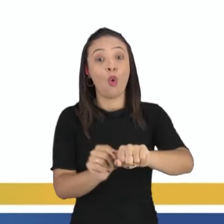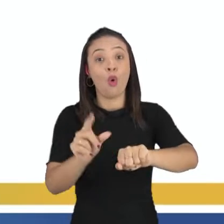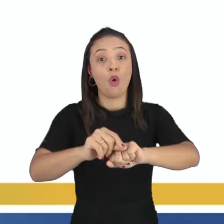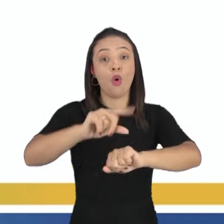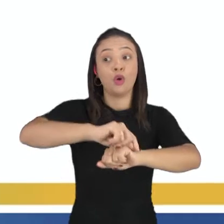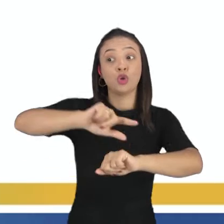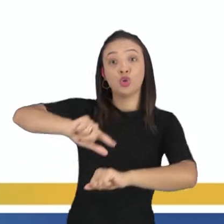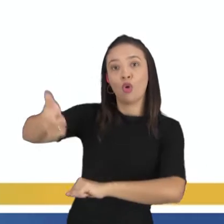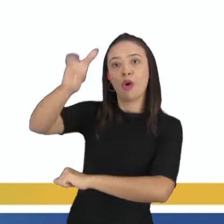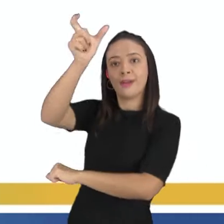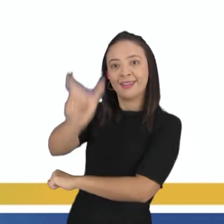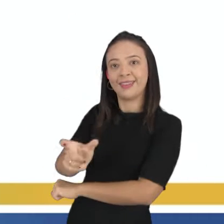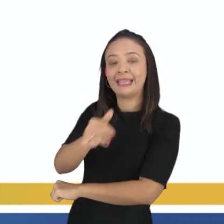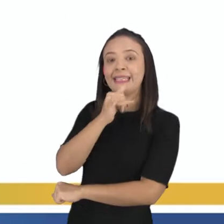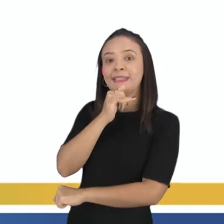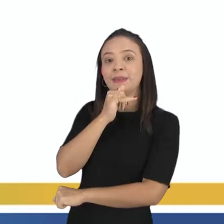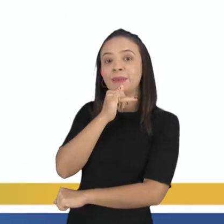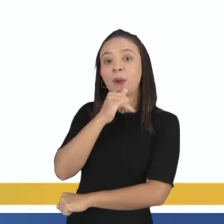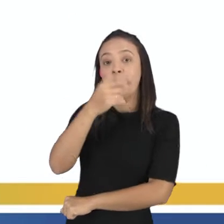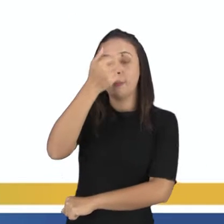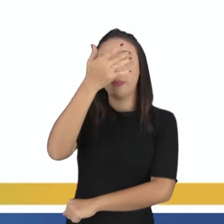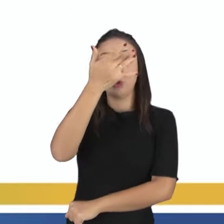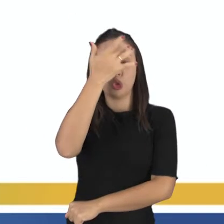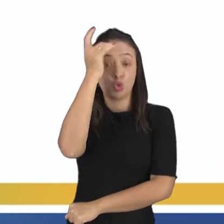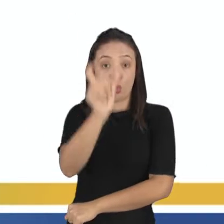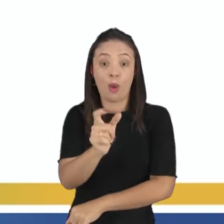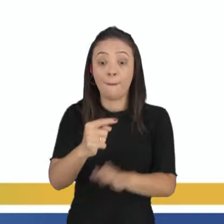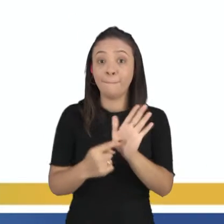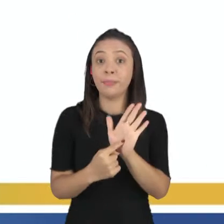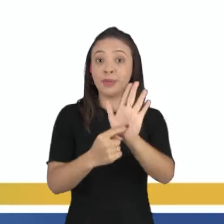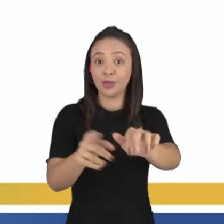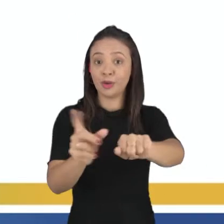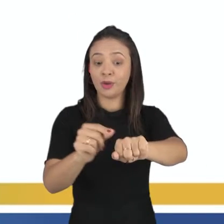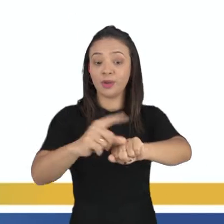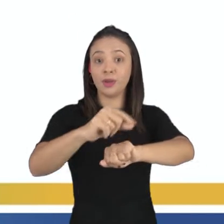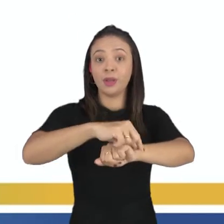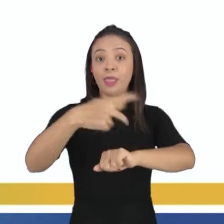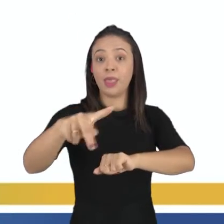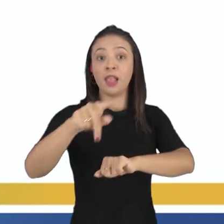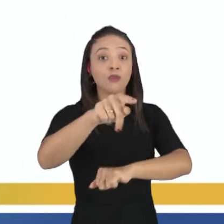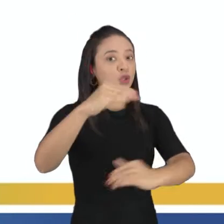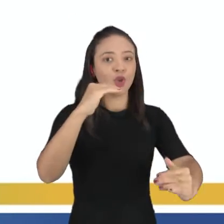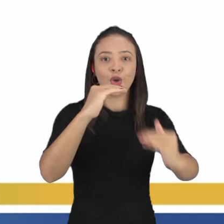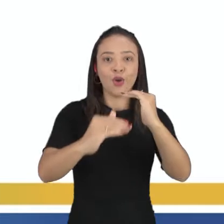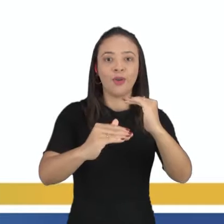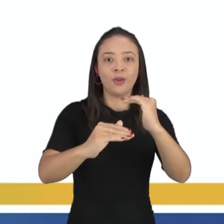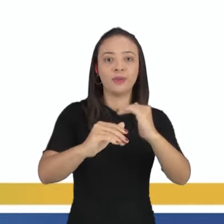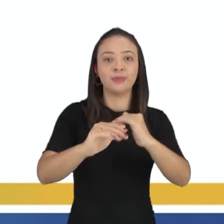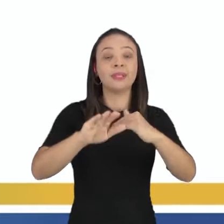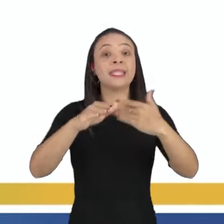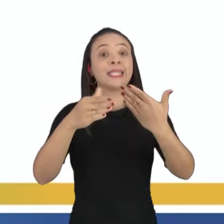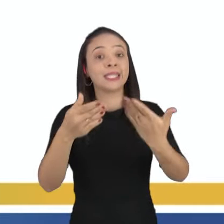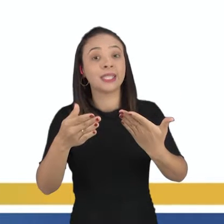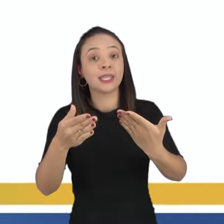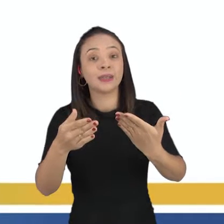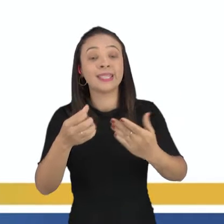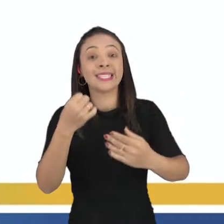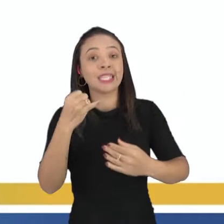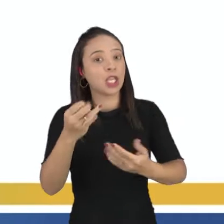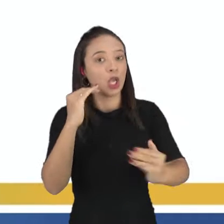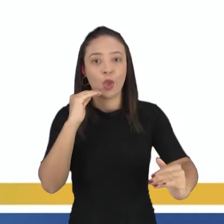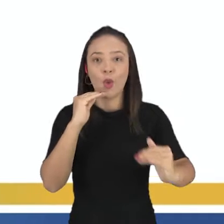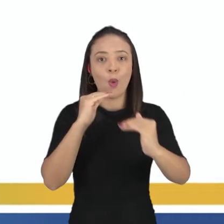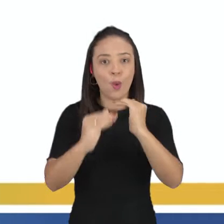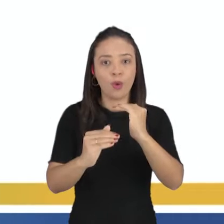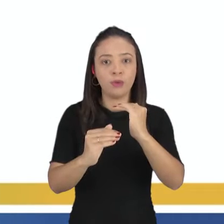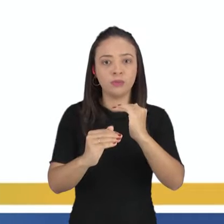Ou seja, a pessoa jogou um argumento para você e você vai o quê? Contestar aquele argumento. Então, quando você